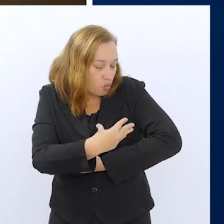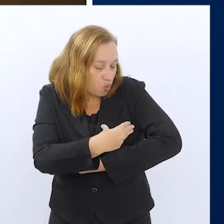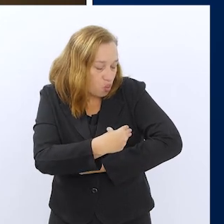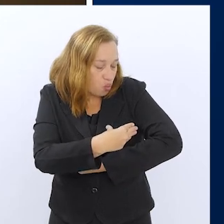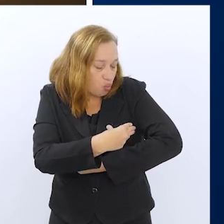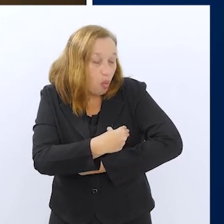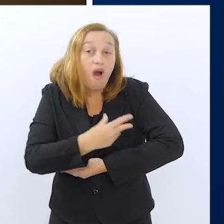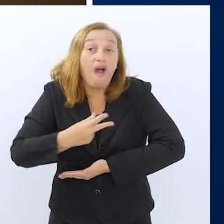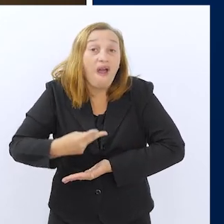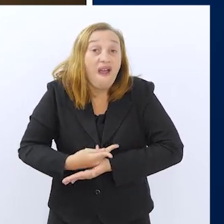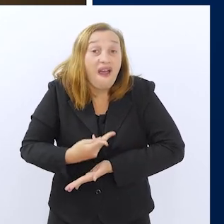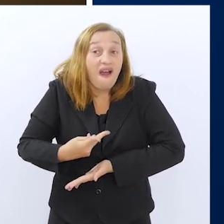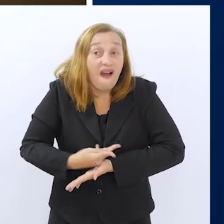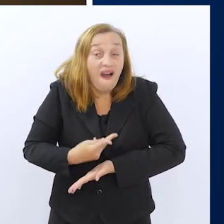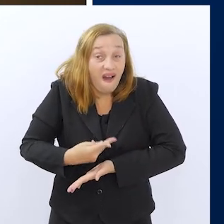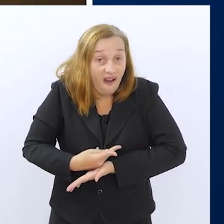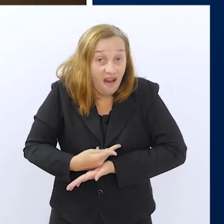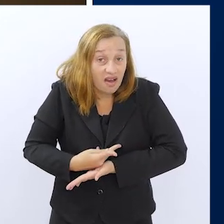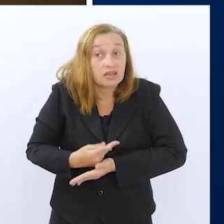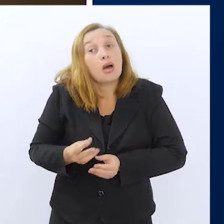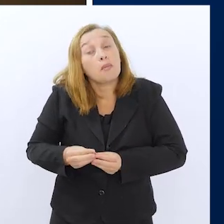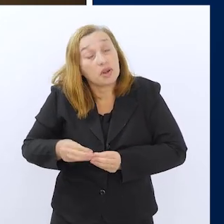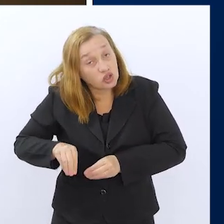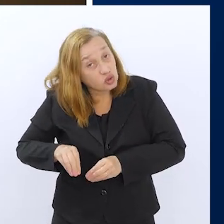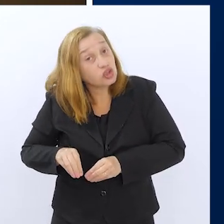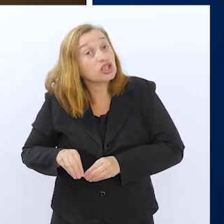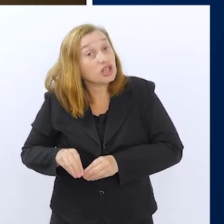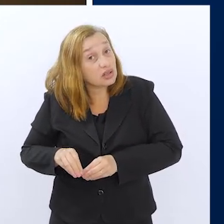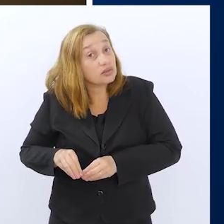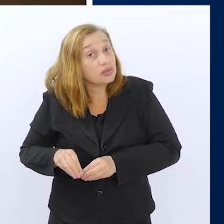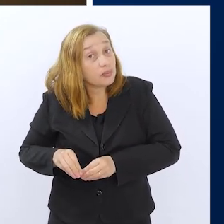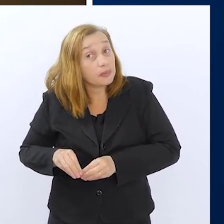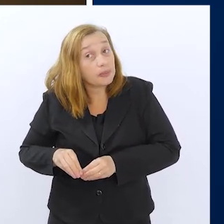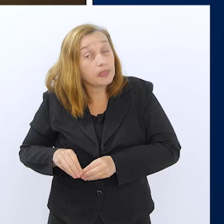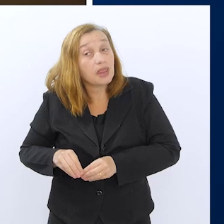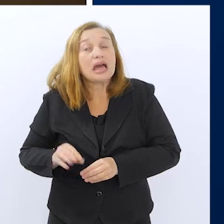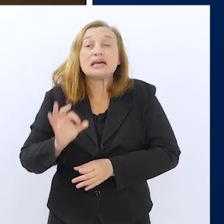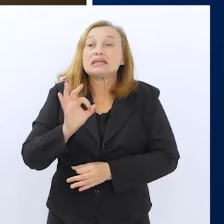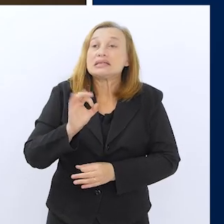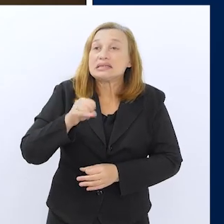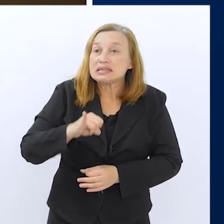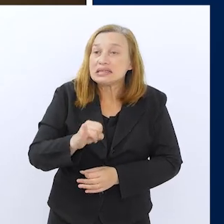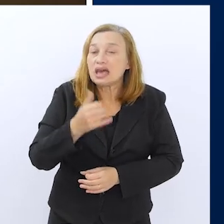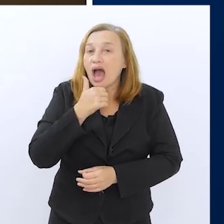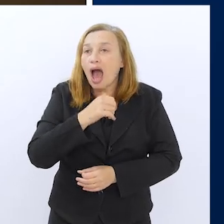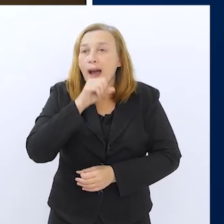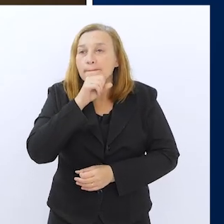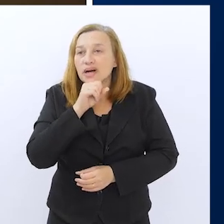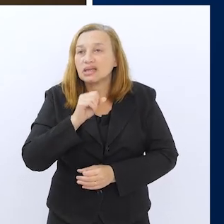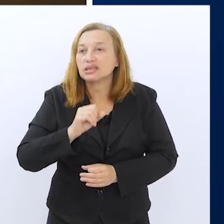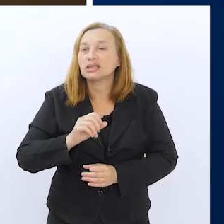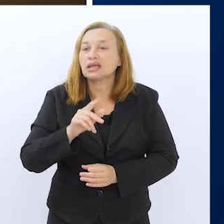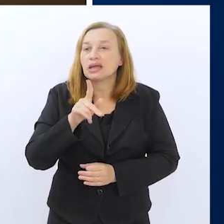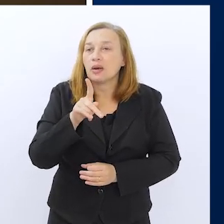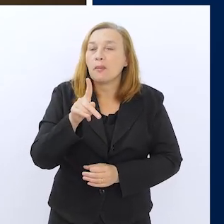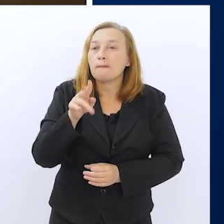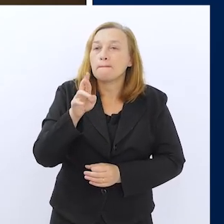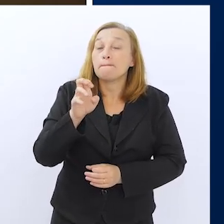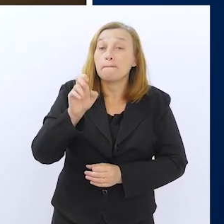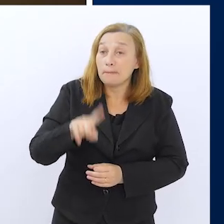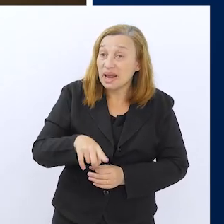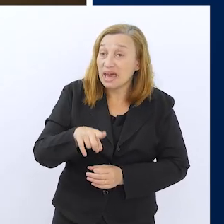bico, faz uma pega no peito, isso, a confusão acaba Confunde. ficando no peito da mãe. Se essa mãe está num